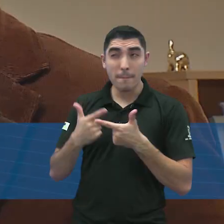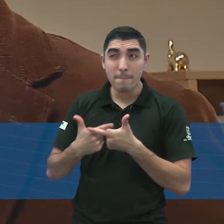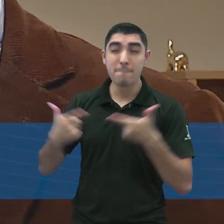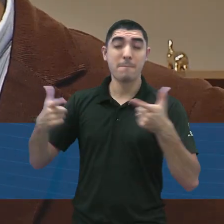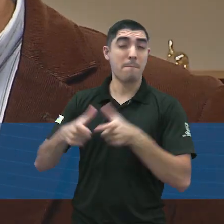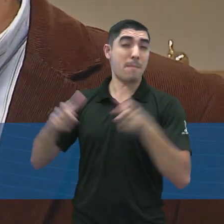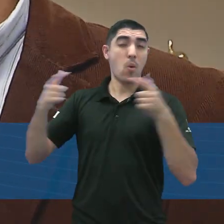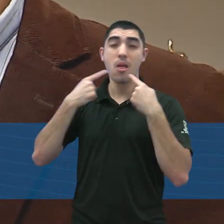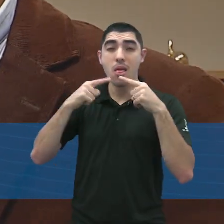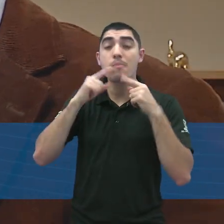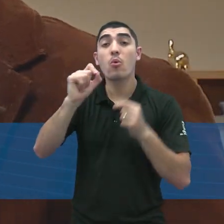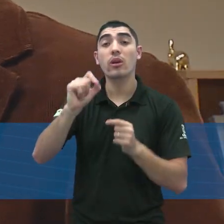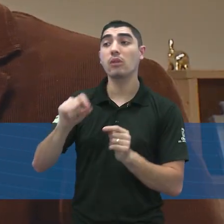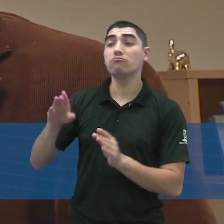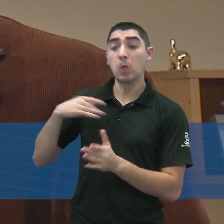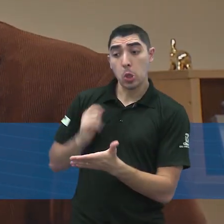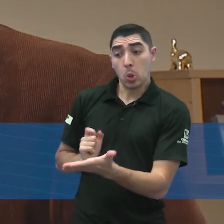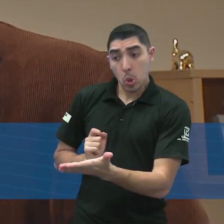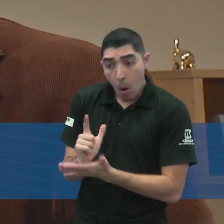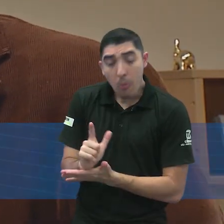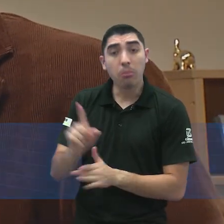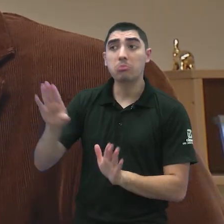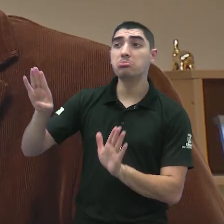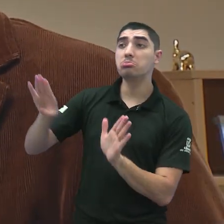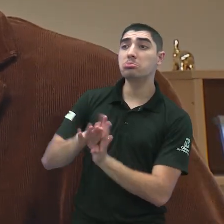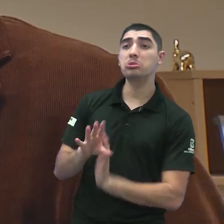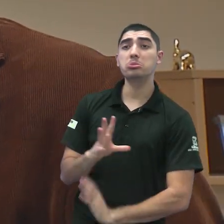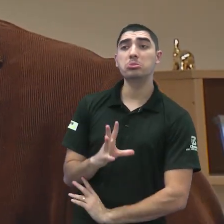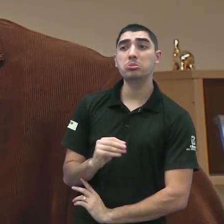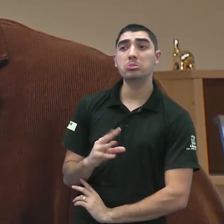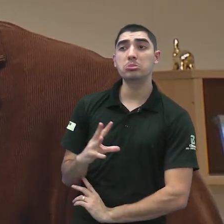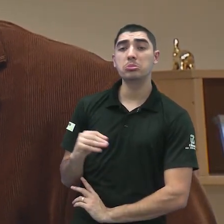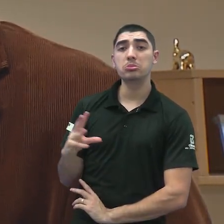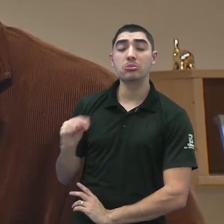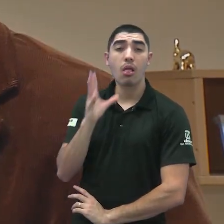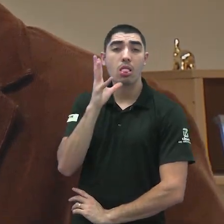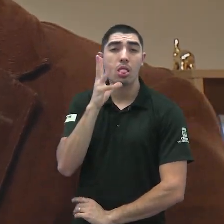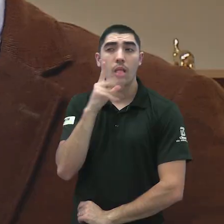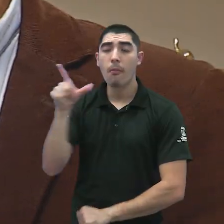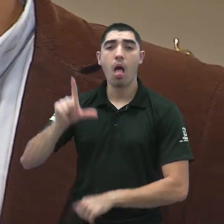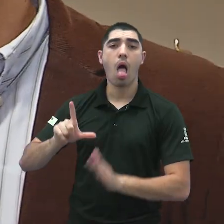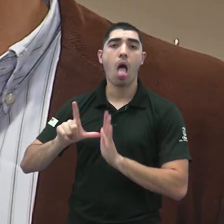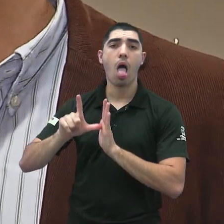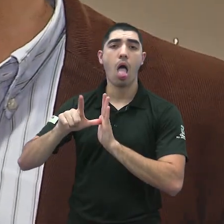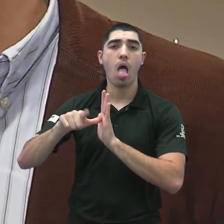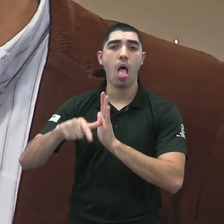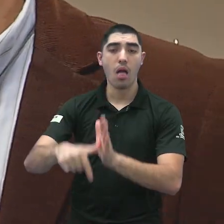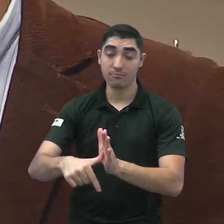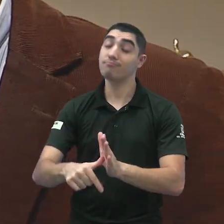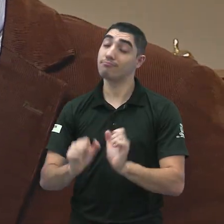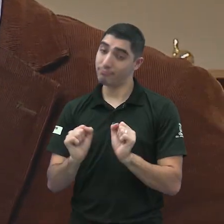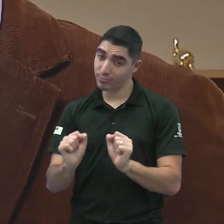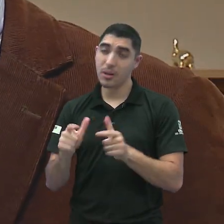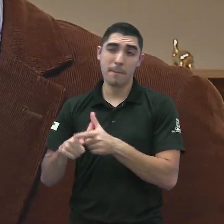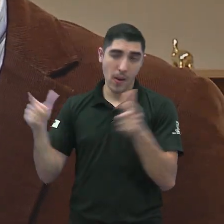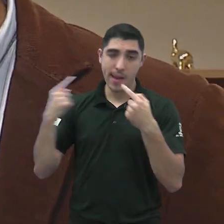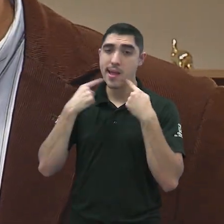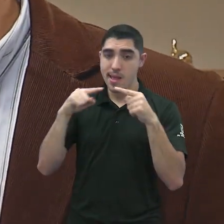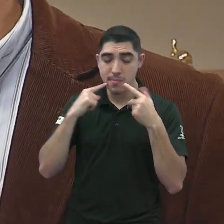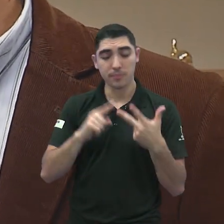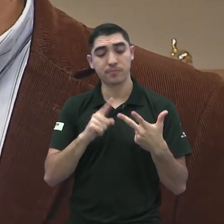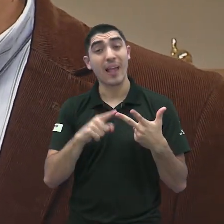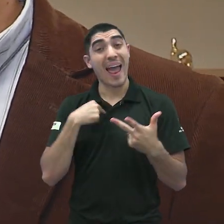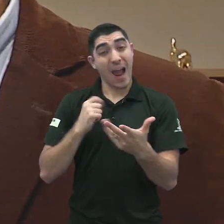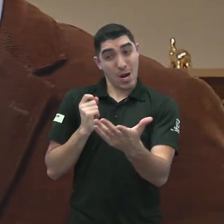Isso acontece. Acaba entregando com um certo atraso também. O produto não é aquele que você, né,